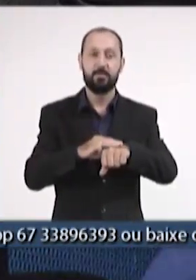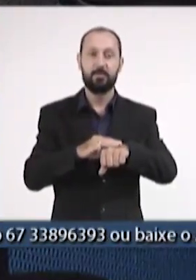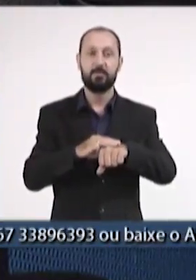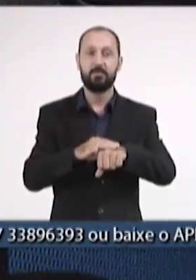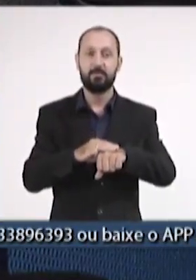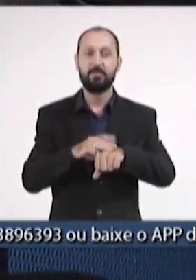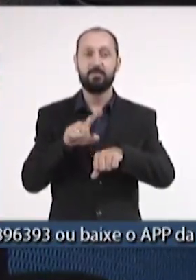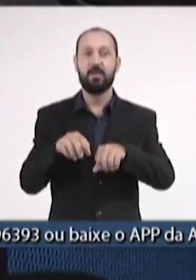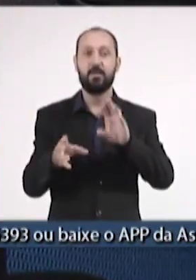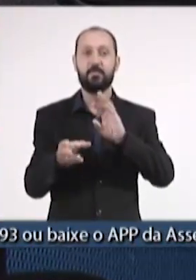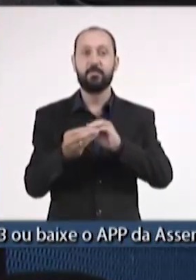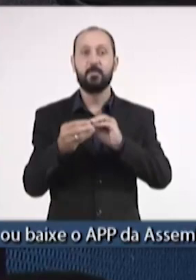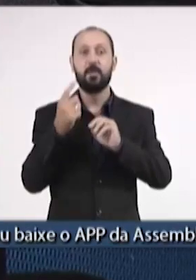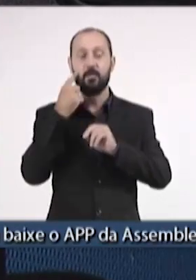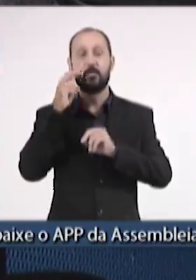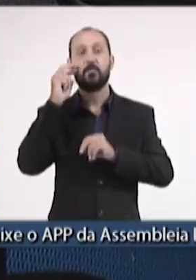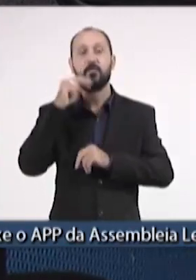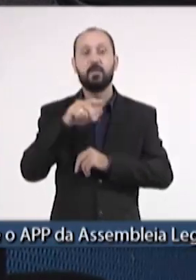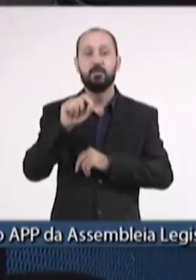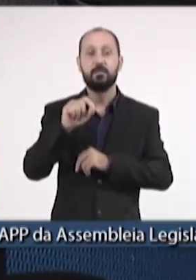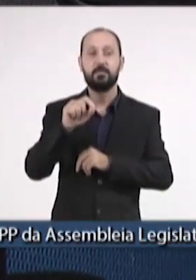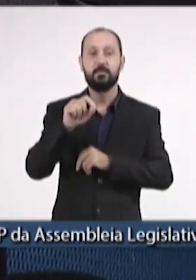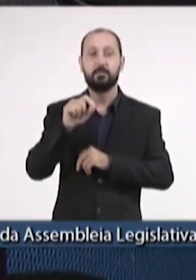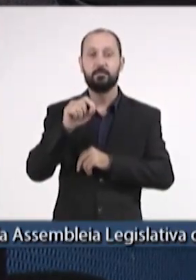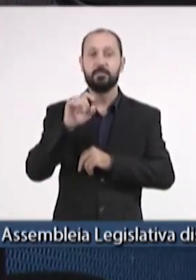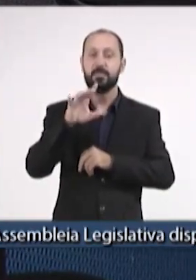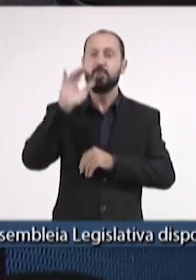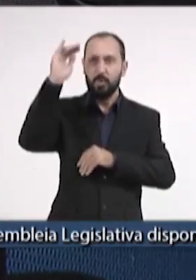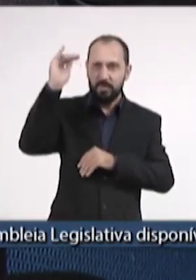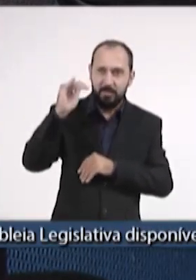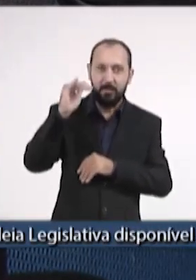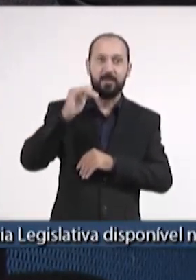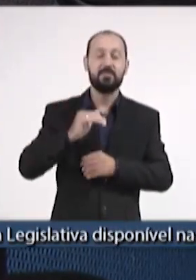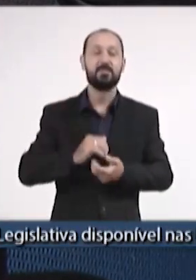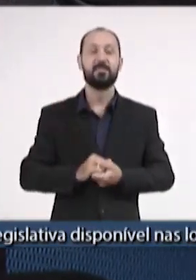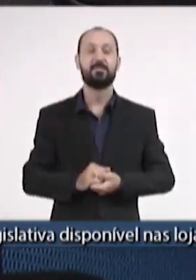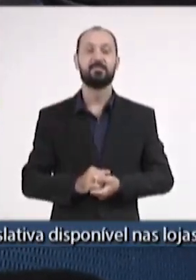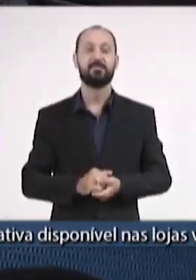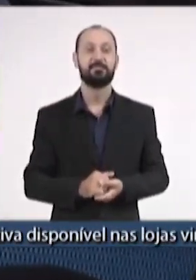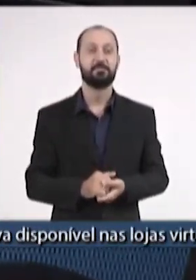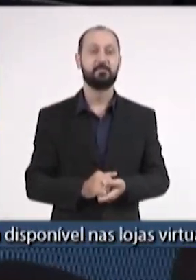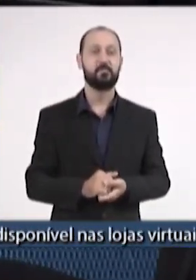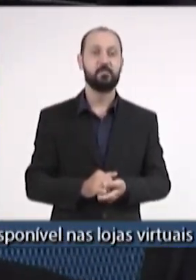eu acho que é isso. E as pessoas quando me veem falam, mas você é desse tamanhozinho?